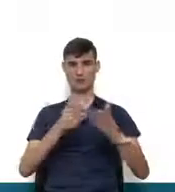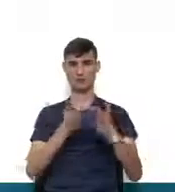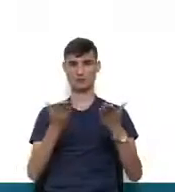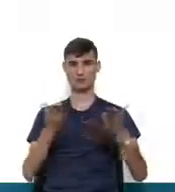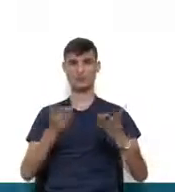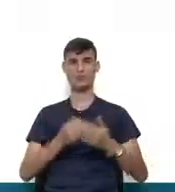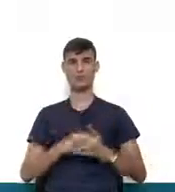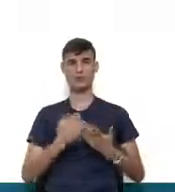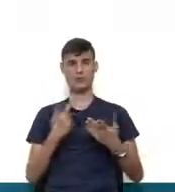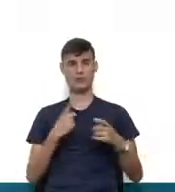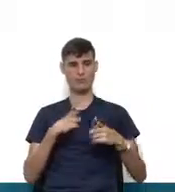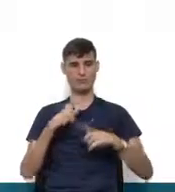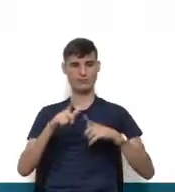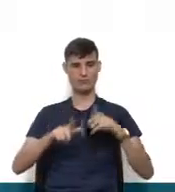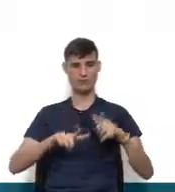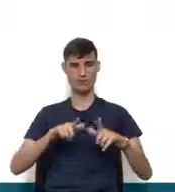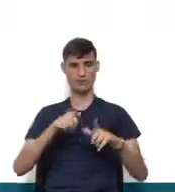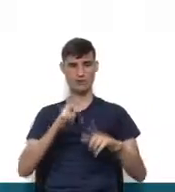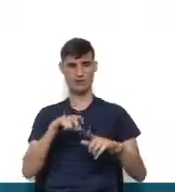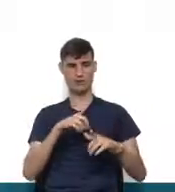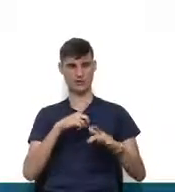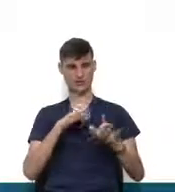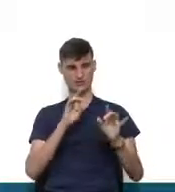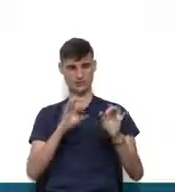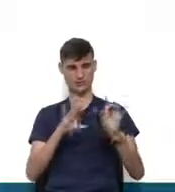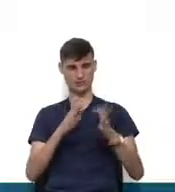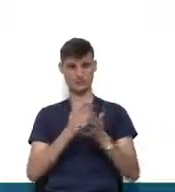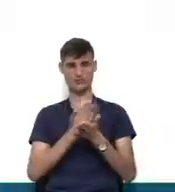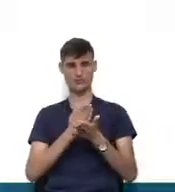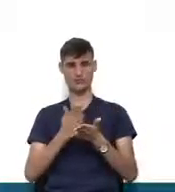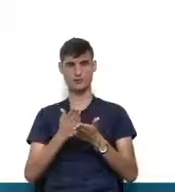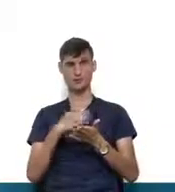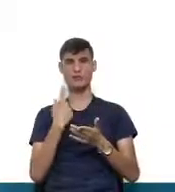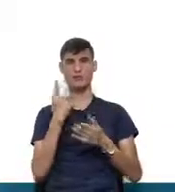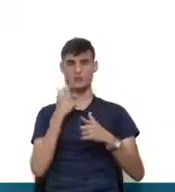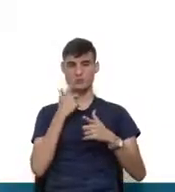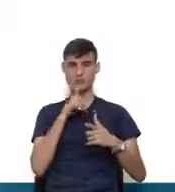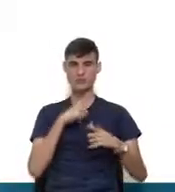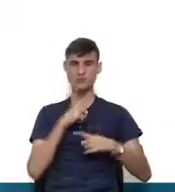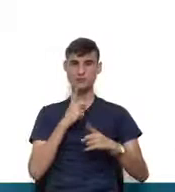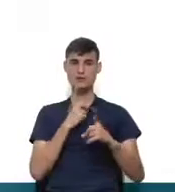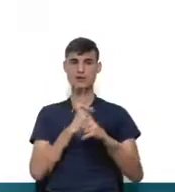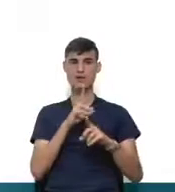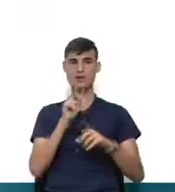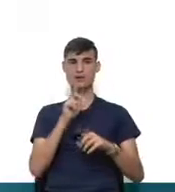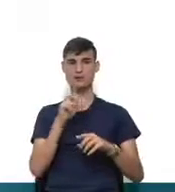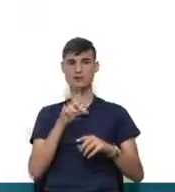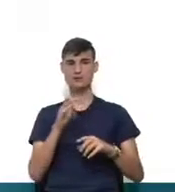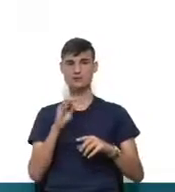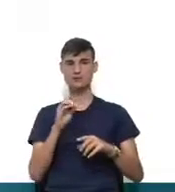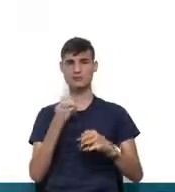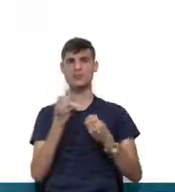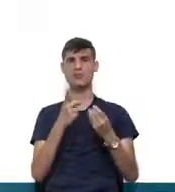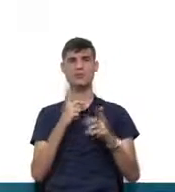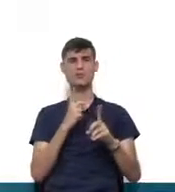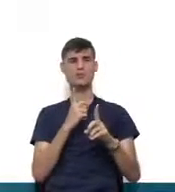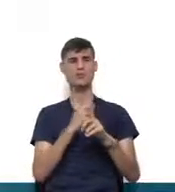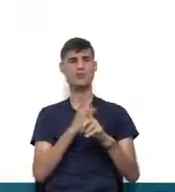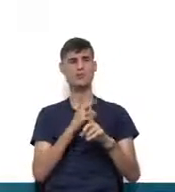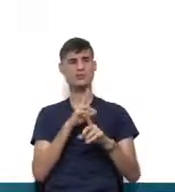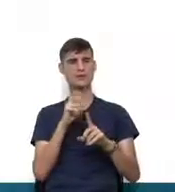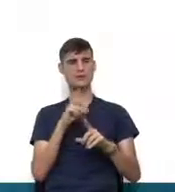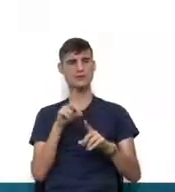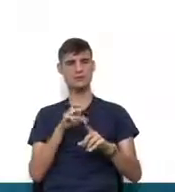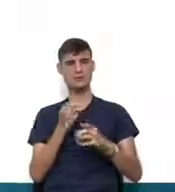você, quando eu estou trabalhando com essa série, eu consigo identificar a minha razão. Como que eu consigo